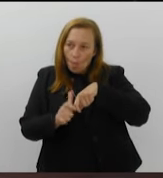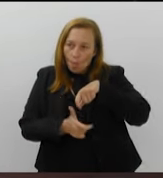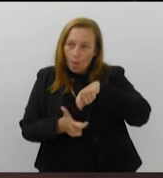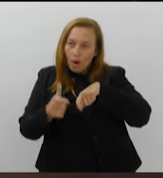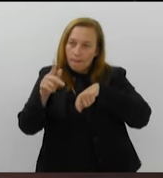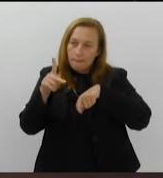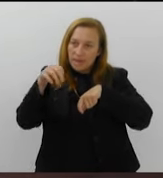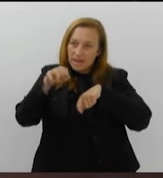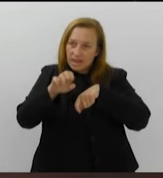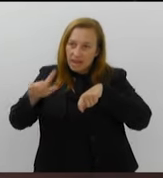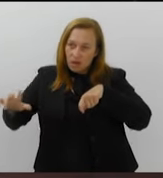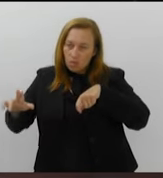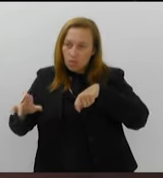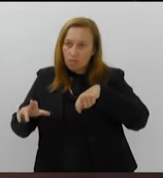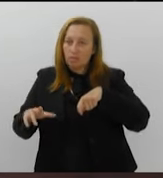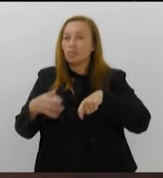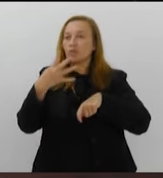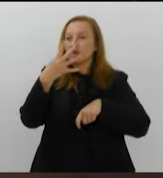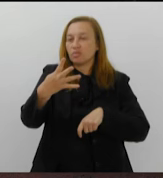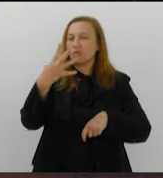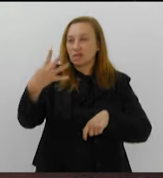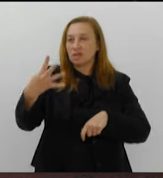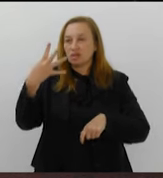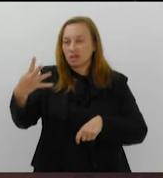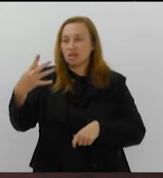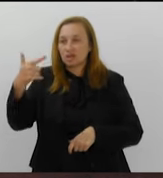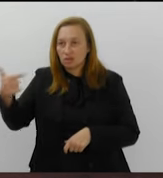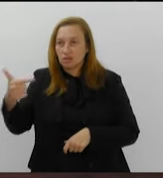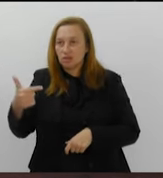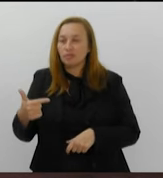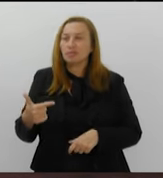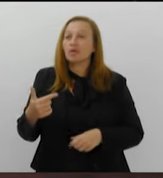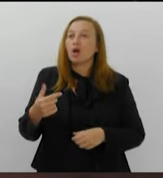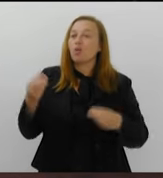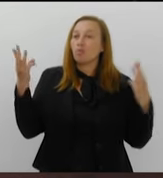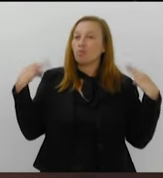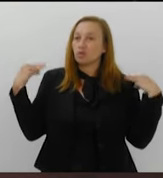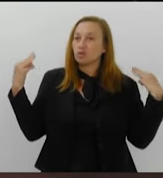4.442. Motorista que é cadastrado numa linha, dirigindo a outra,